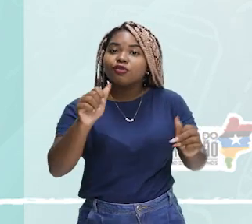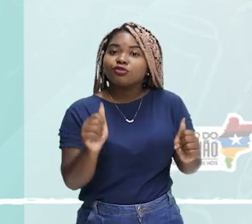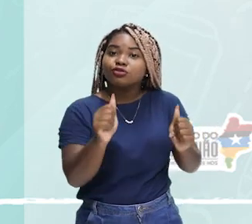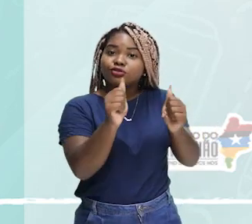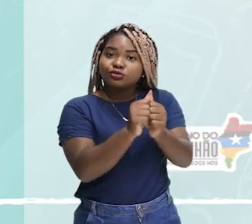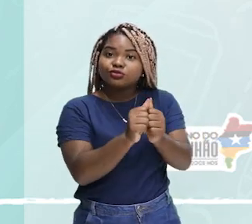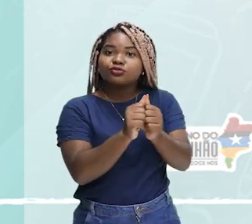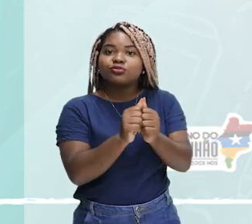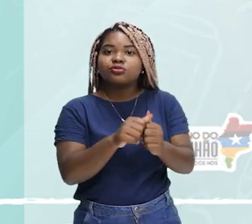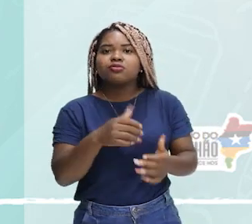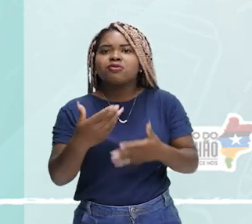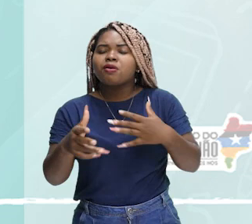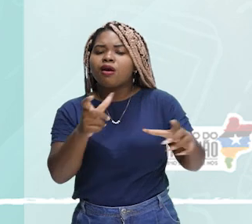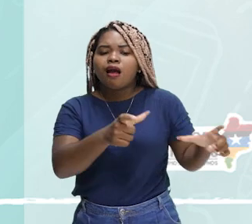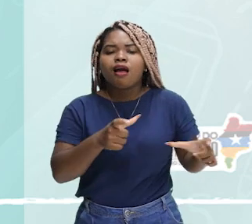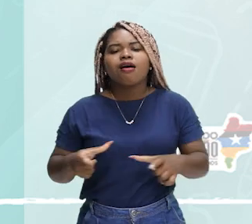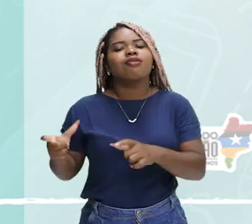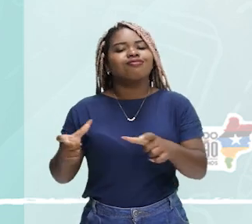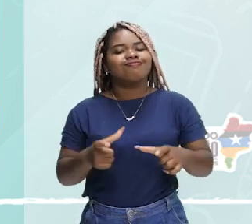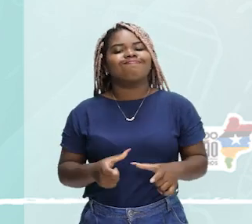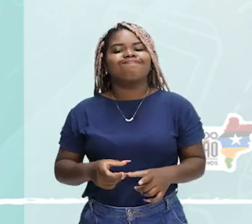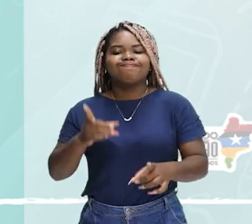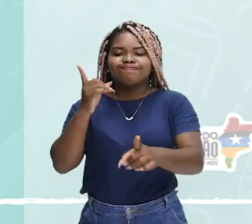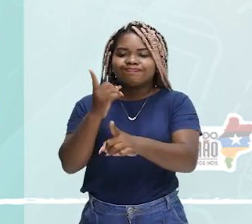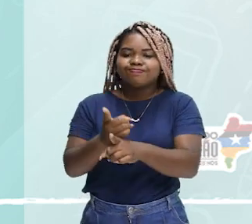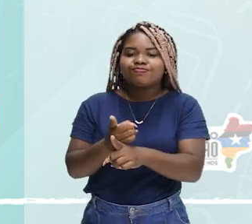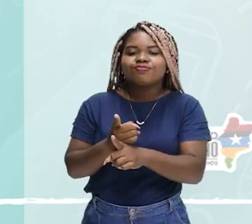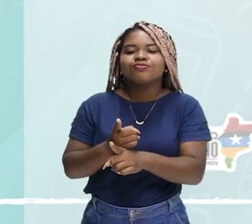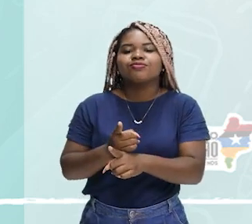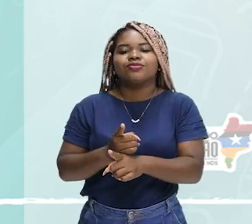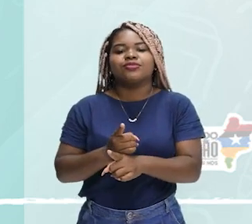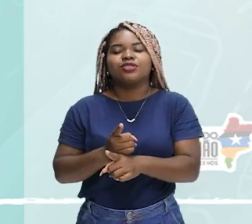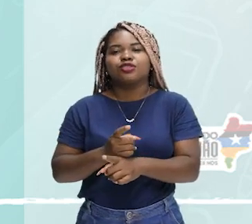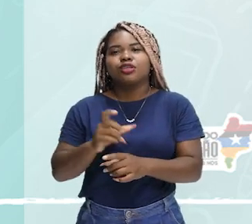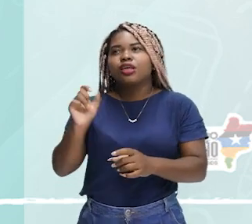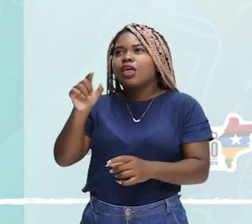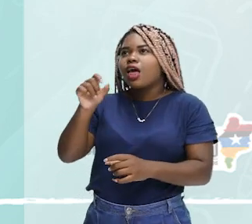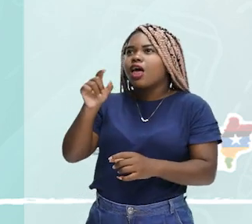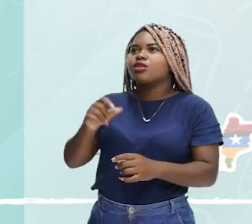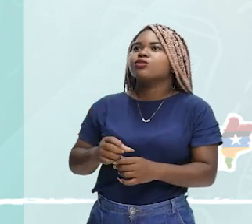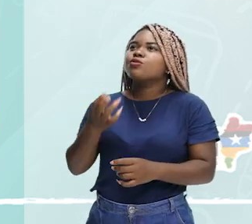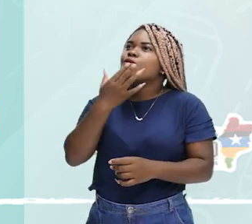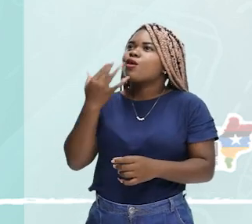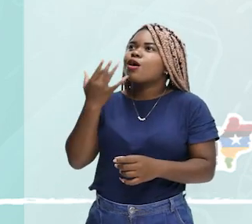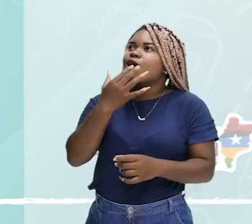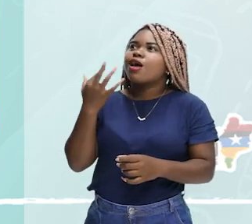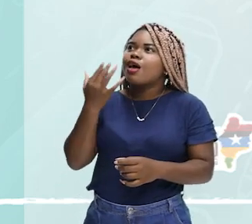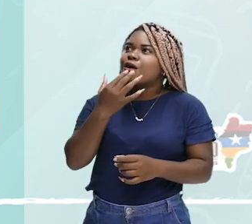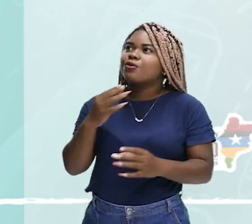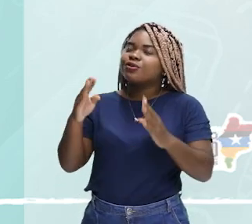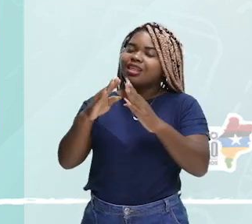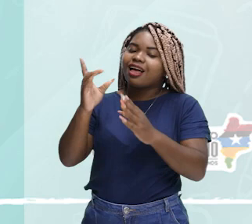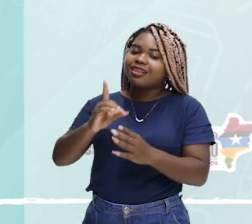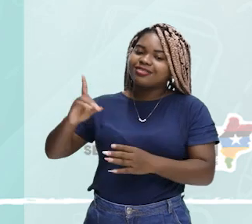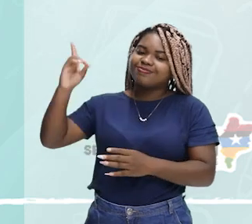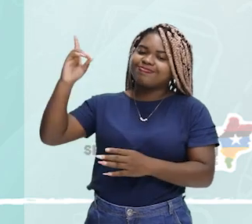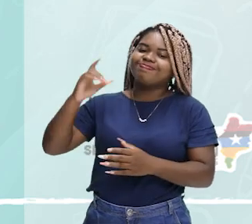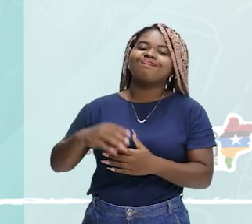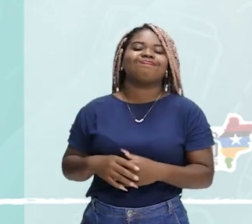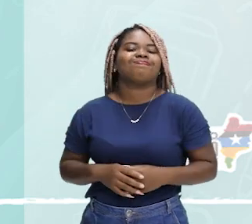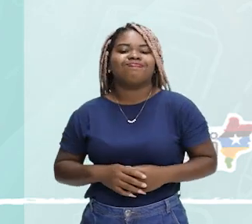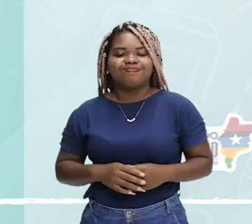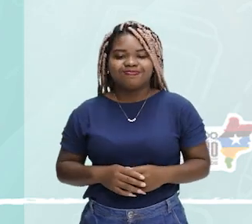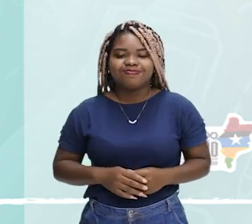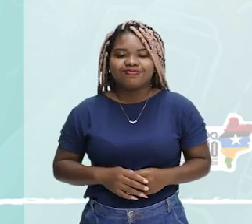você for. Eu descobri que é azul a cor da parede da casa de Deus. E não há mais ninguém como você e eu. Então, mais uma vez,